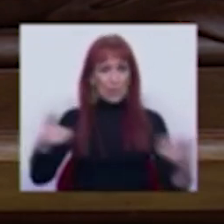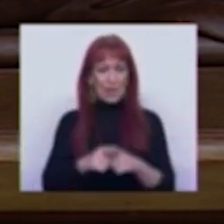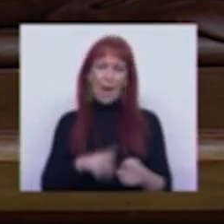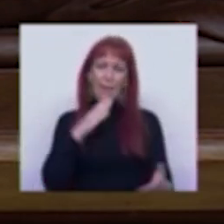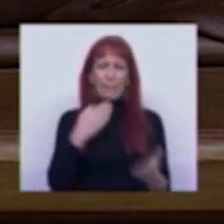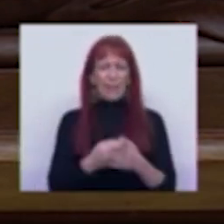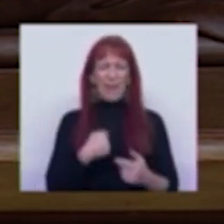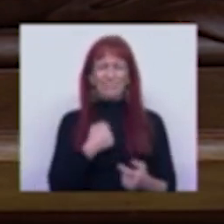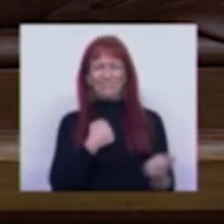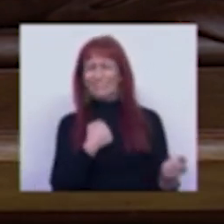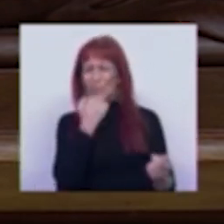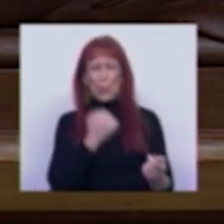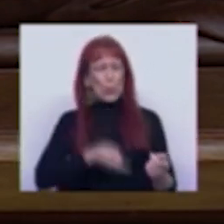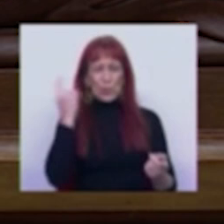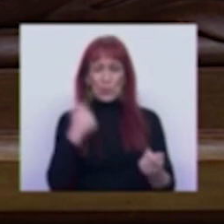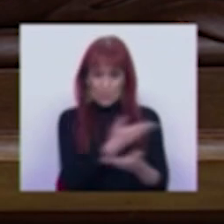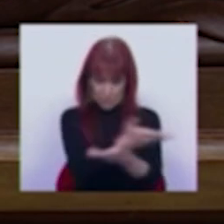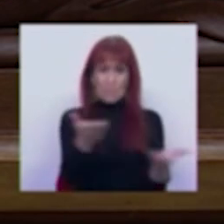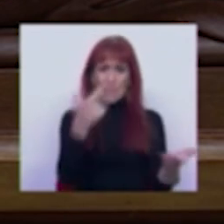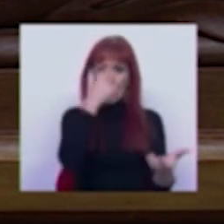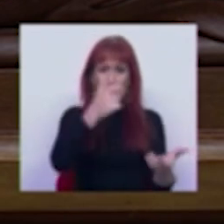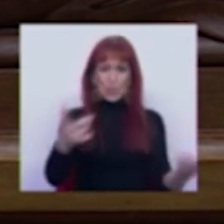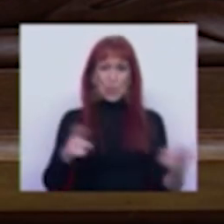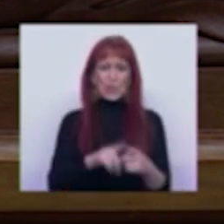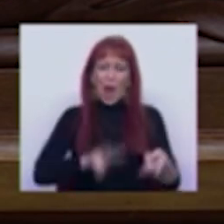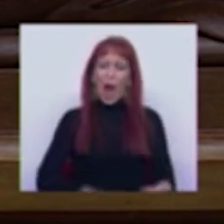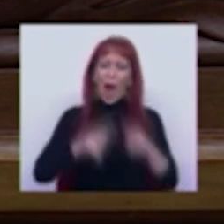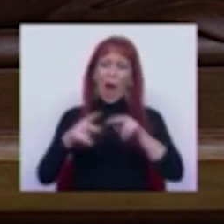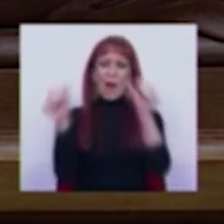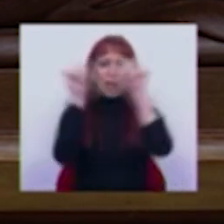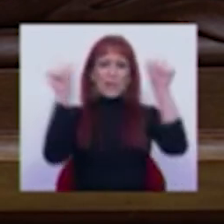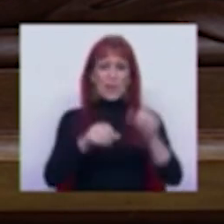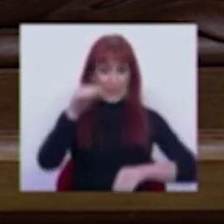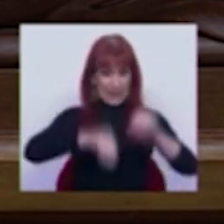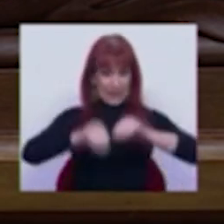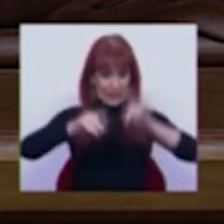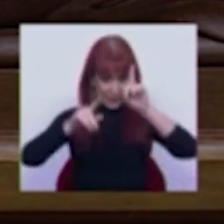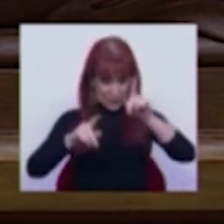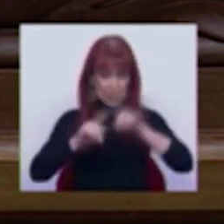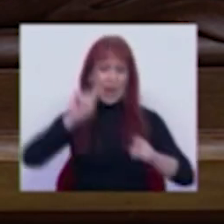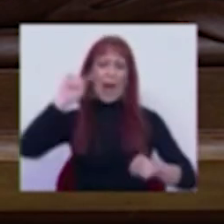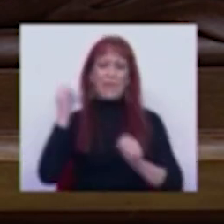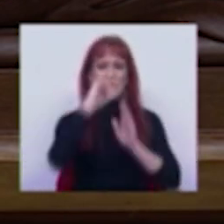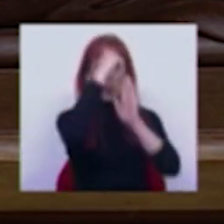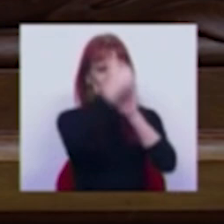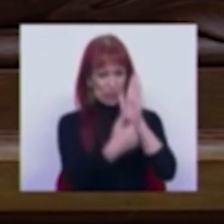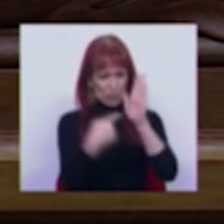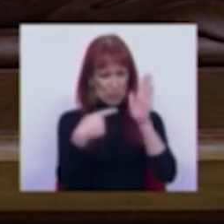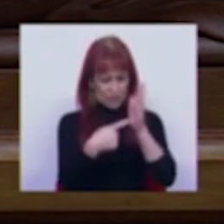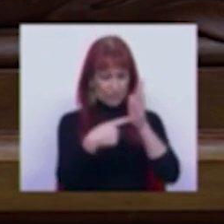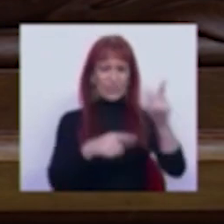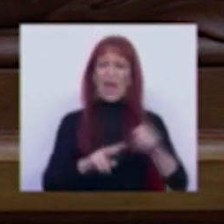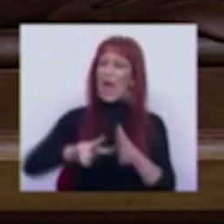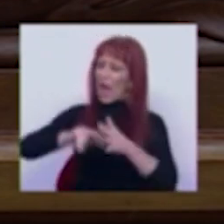alimenta o desencanto que hoje existe. A alteração do sistema eleitoral, a revisão constitucional,